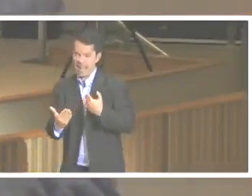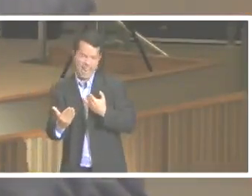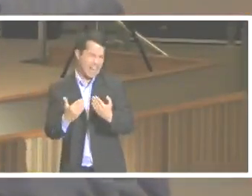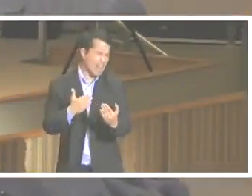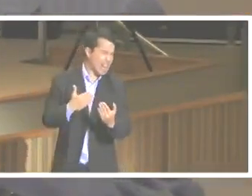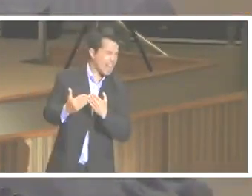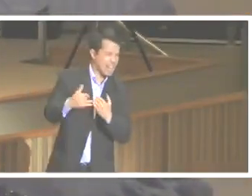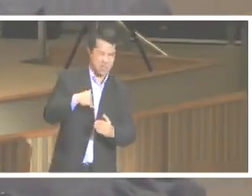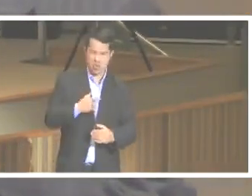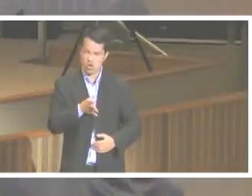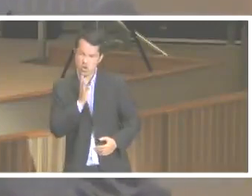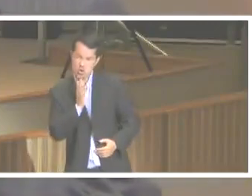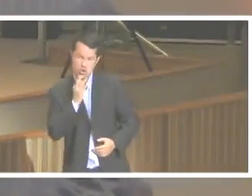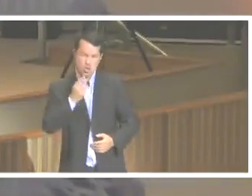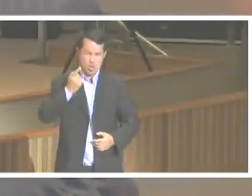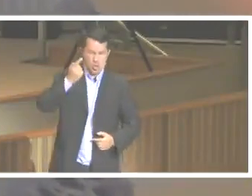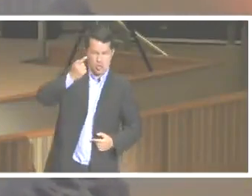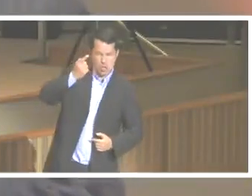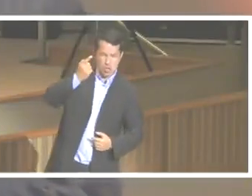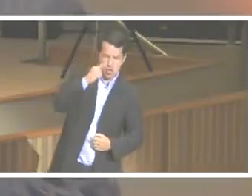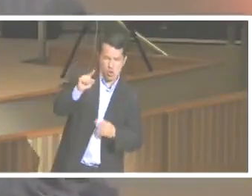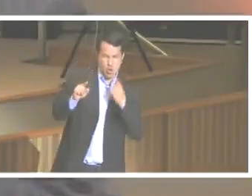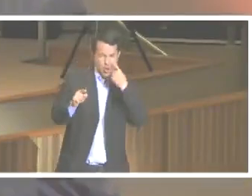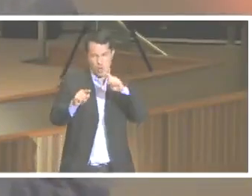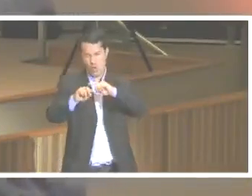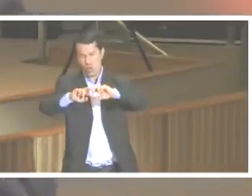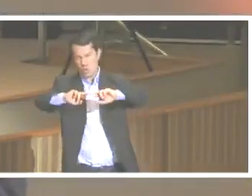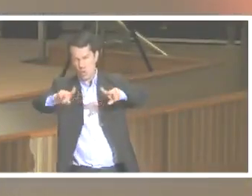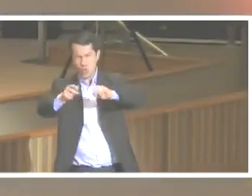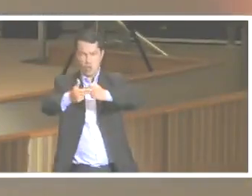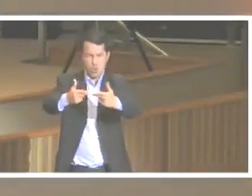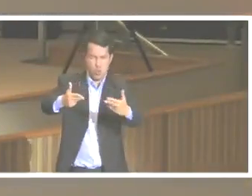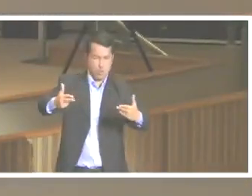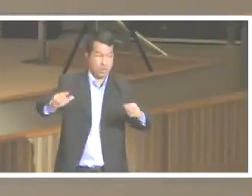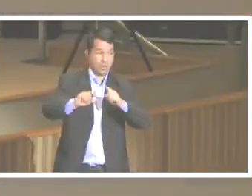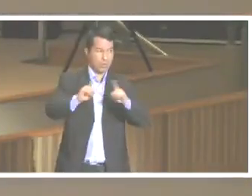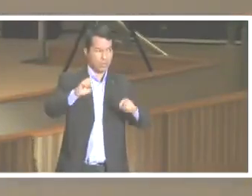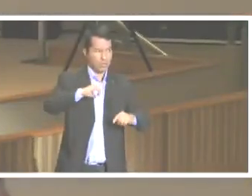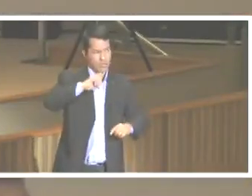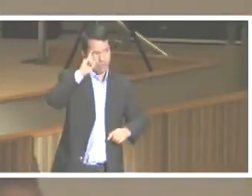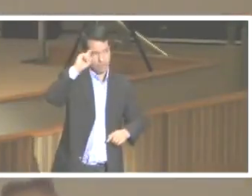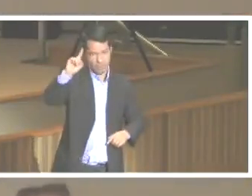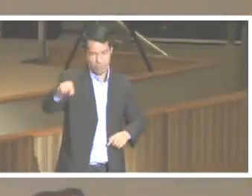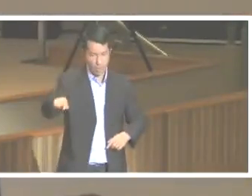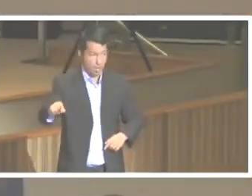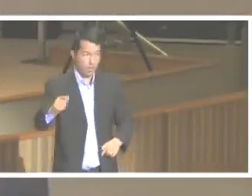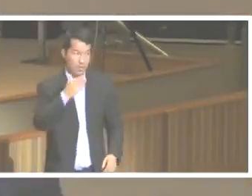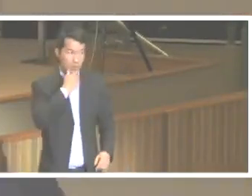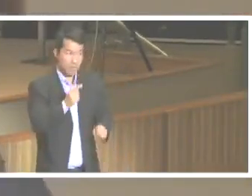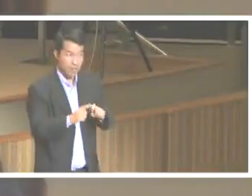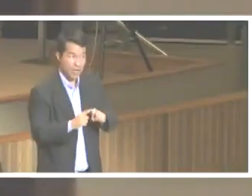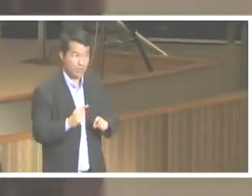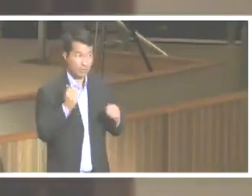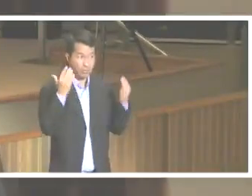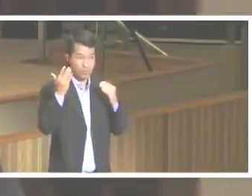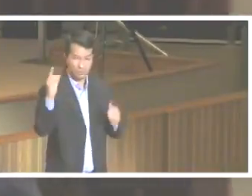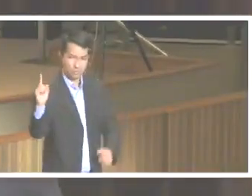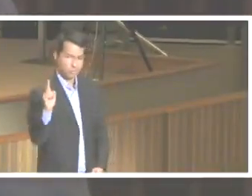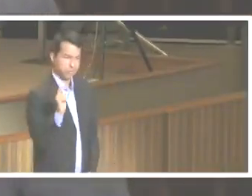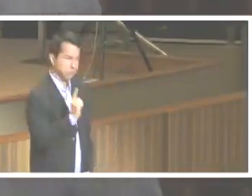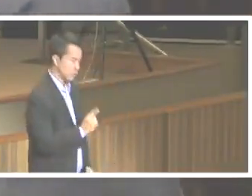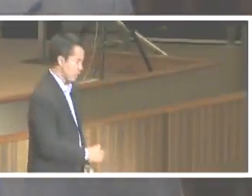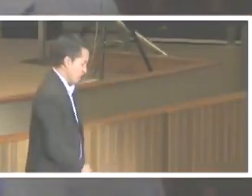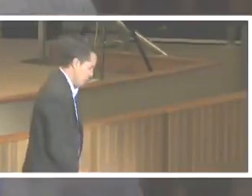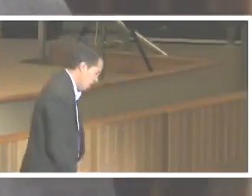vários autores e assim por diante mas eu nunca vou me esquecer o dia que ele chegou quebrantado pelo espírito e